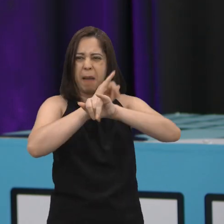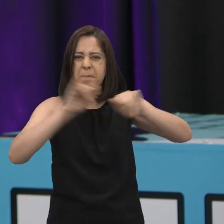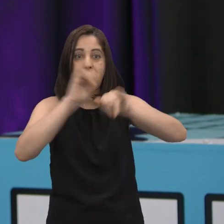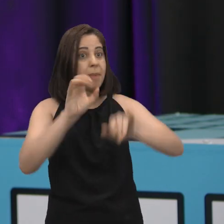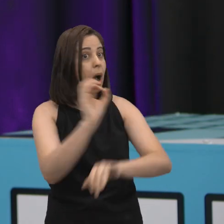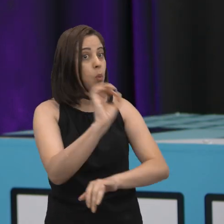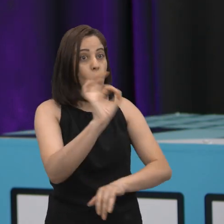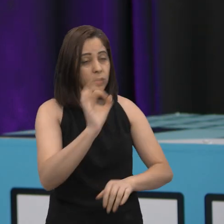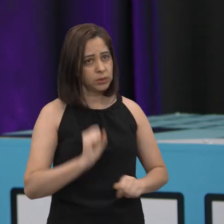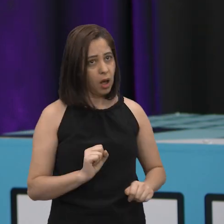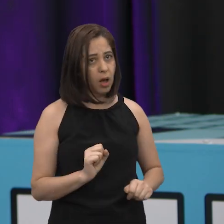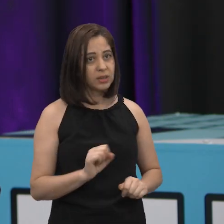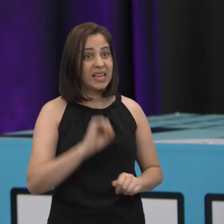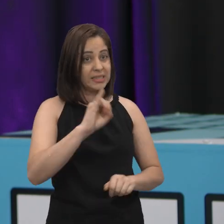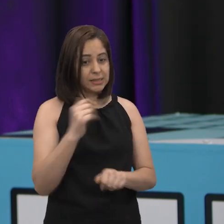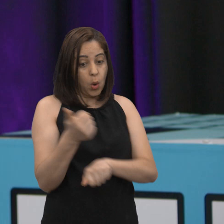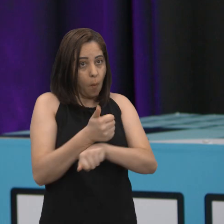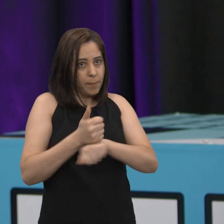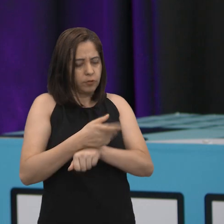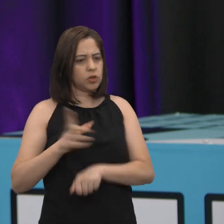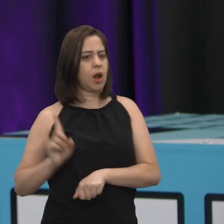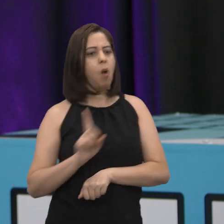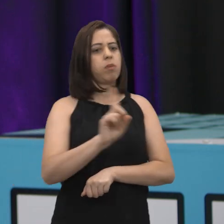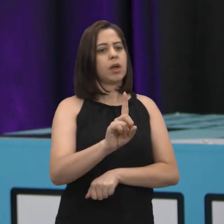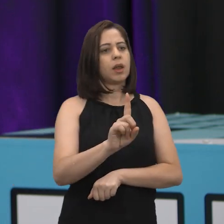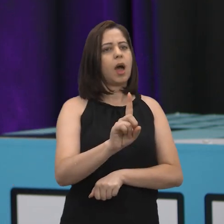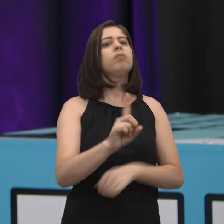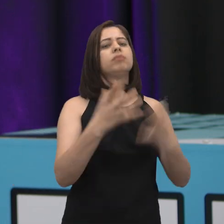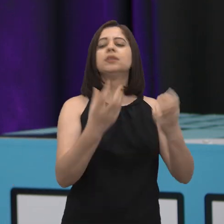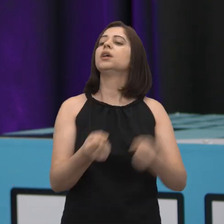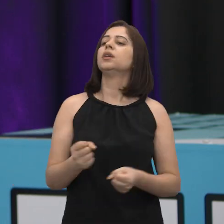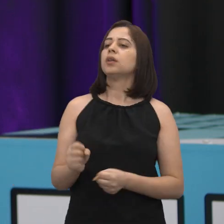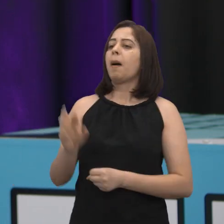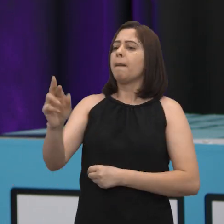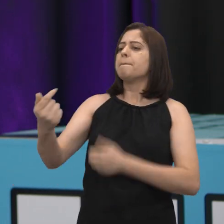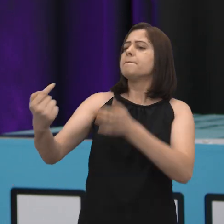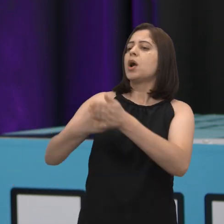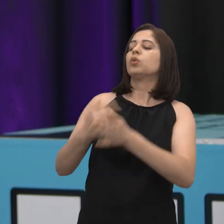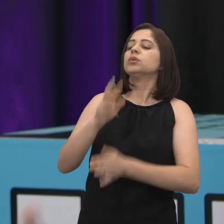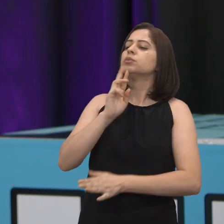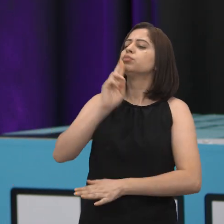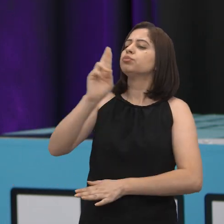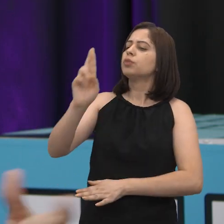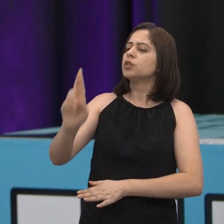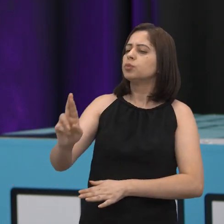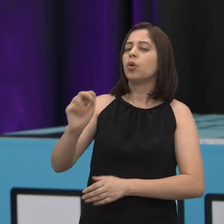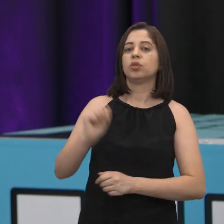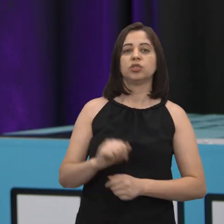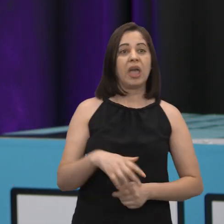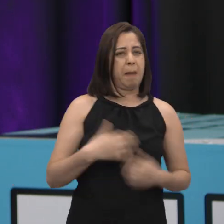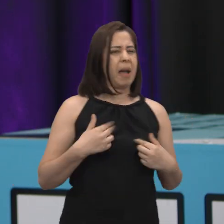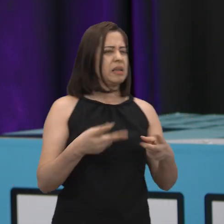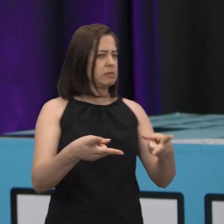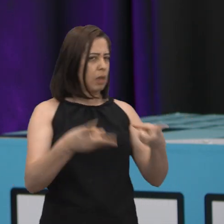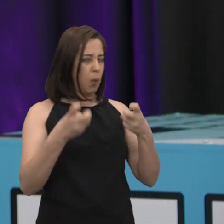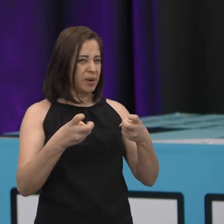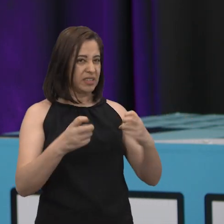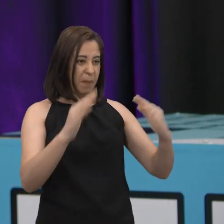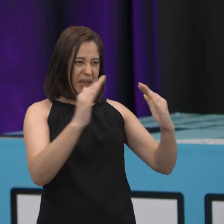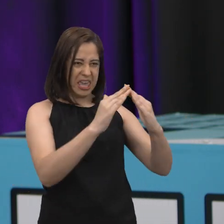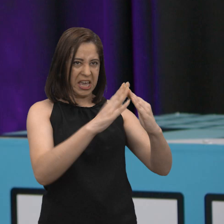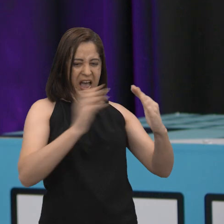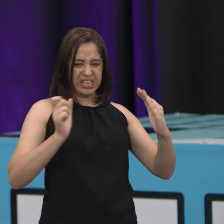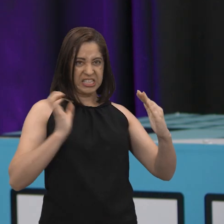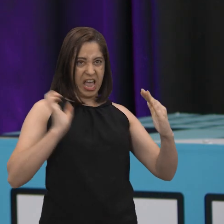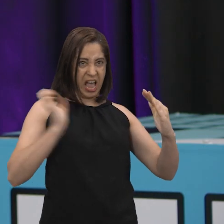isso e receber o recenseador da melhor forma possível. O que a gente vê é que geralmente em empreendimentos de luxo, em condomínios, enfim, a dificuldade é